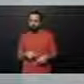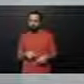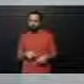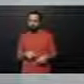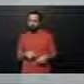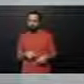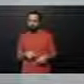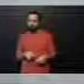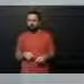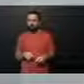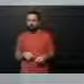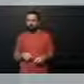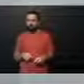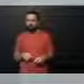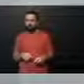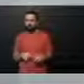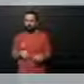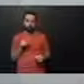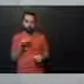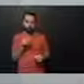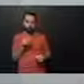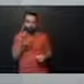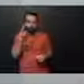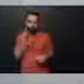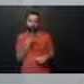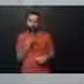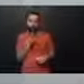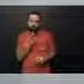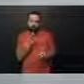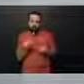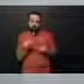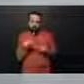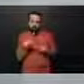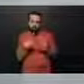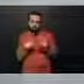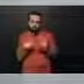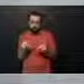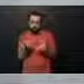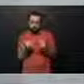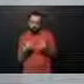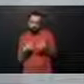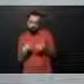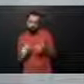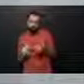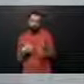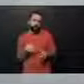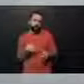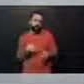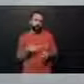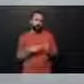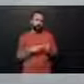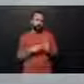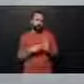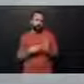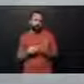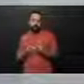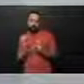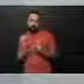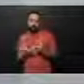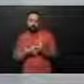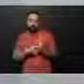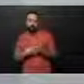esse material, já sabem o que representa, a quantidade que representa cada unidade, cada